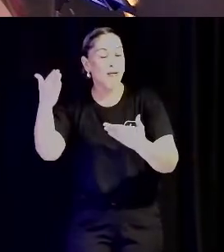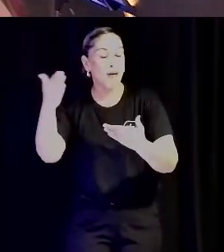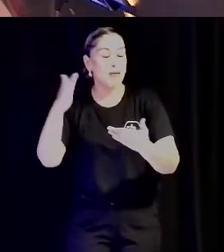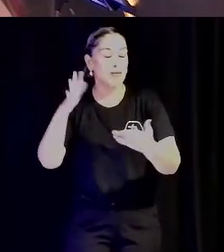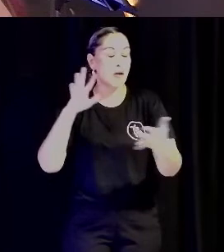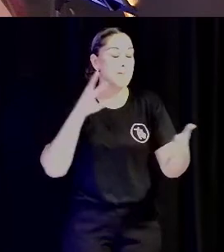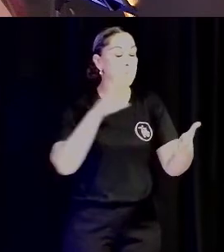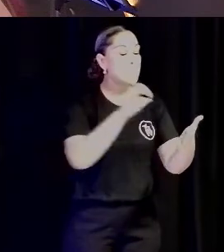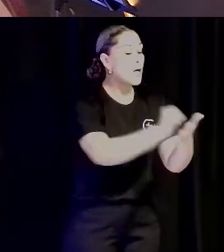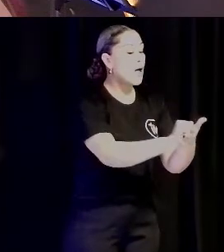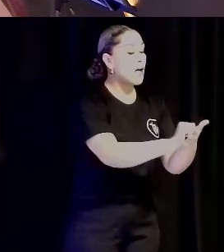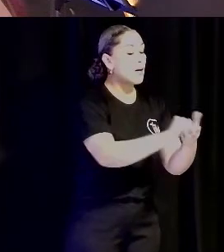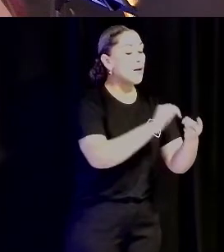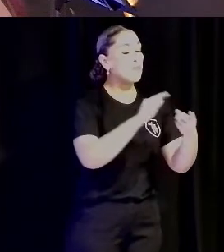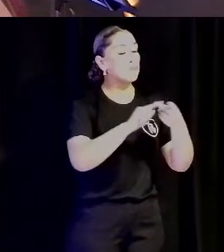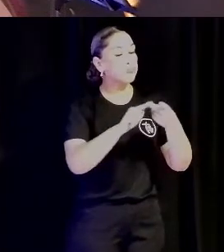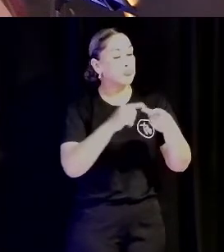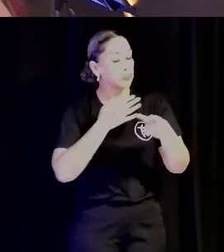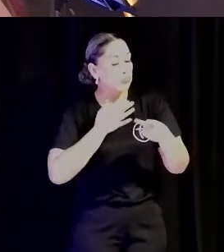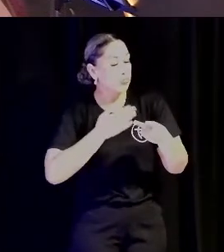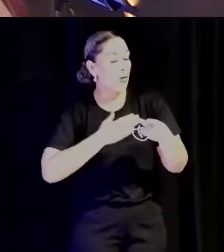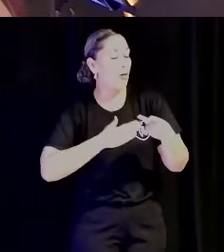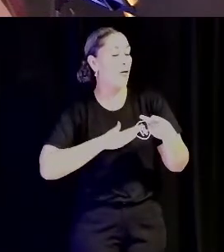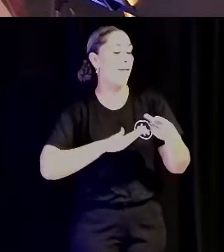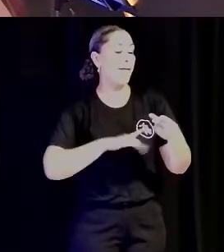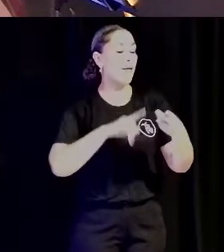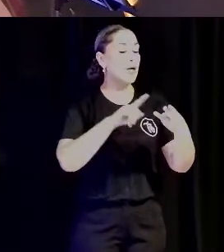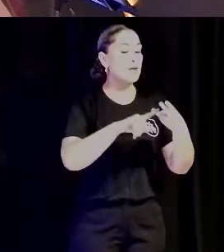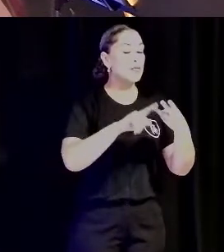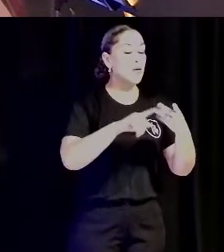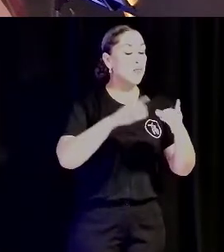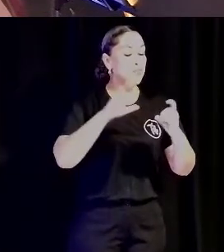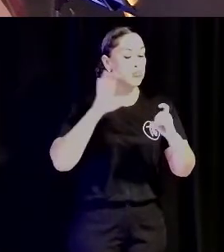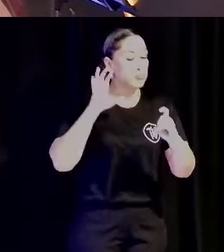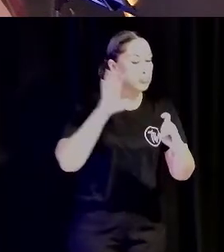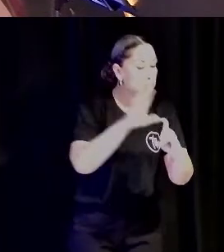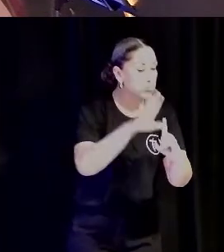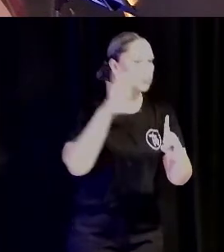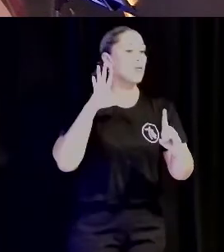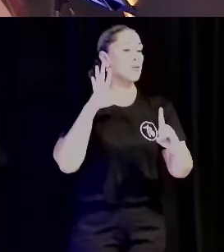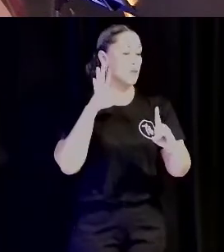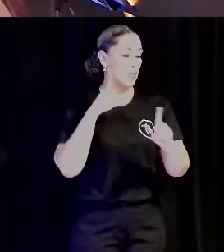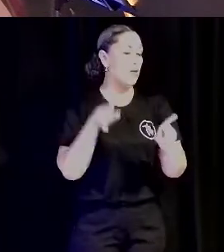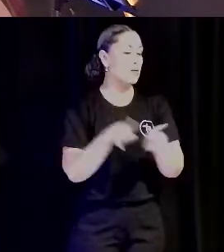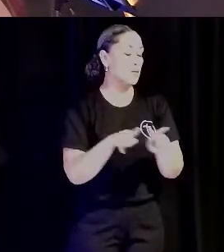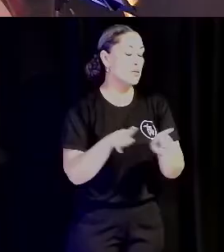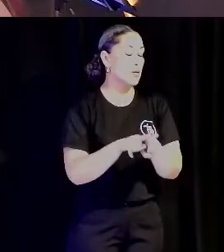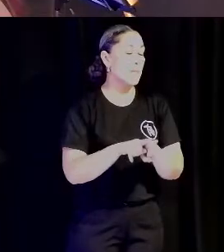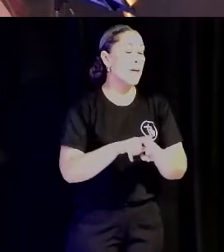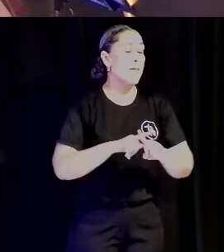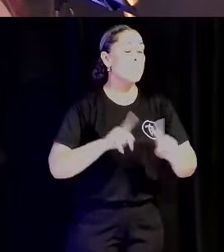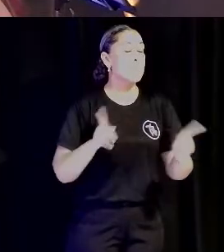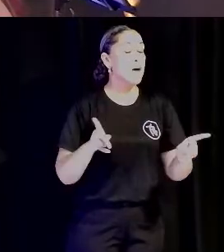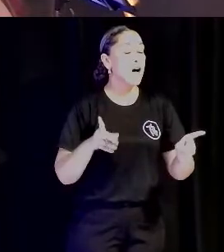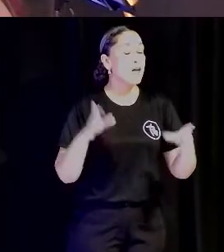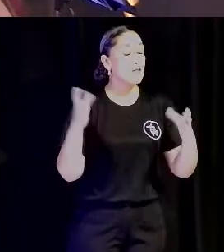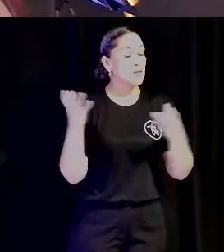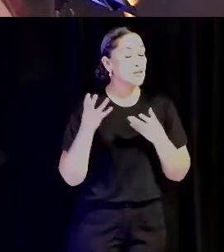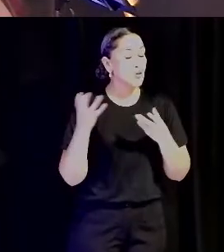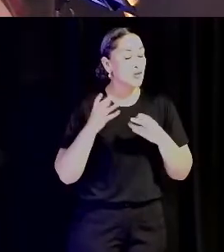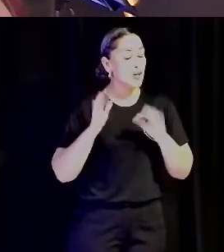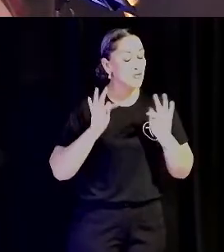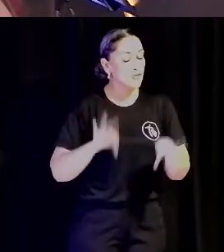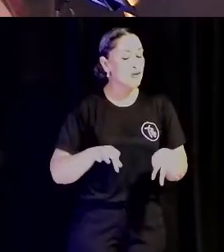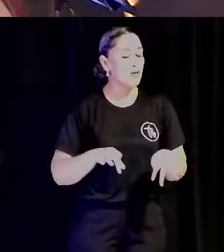marcada pela satisfação, é uma vida marcada pela resiliência, mas eu quero concluir com